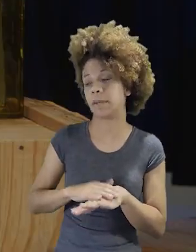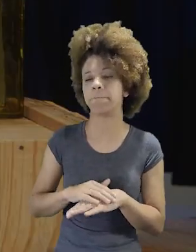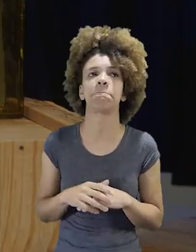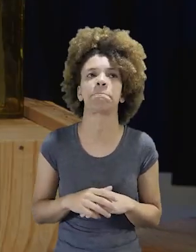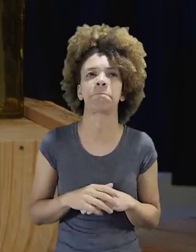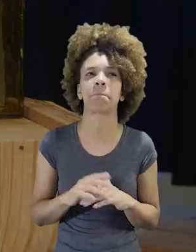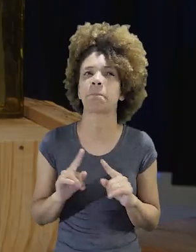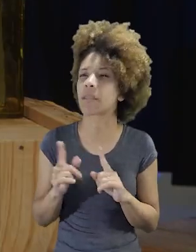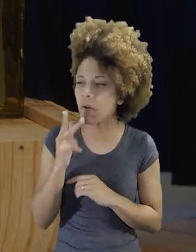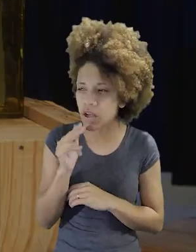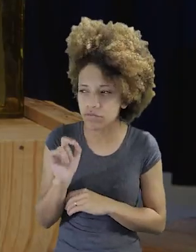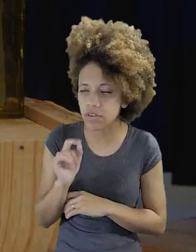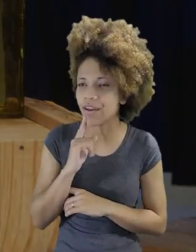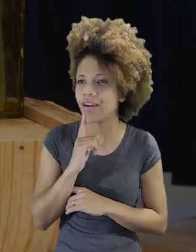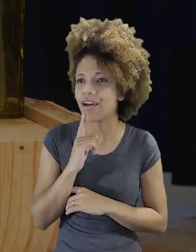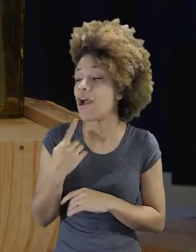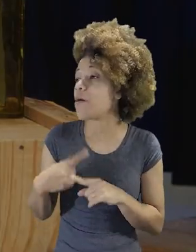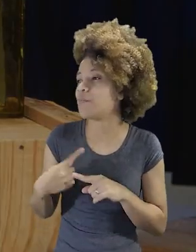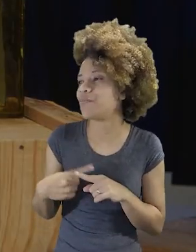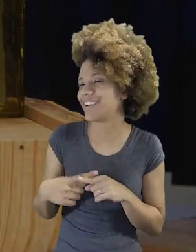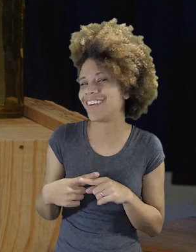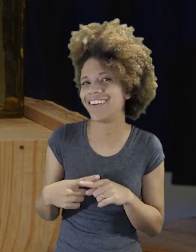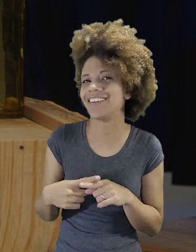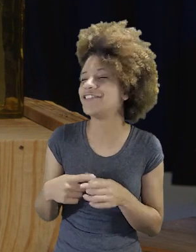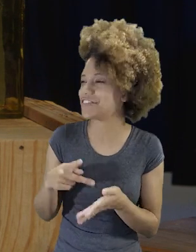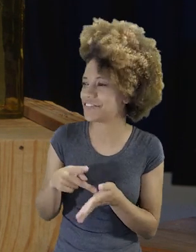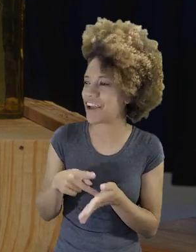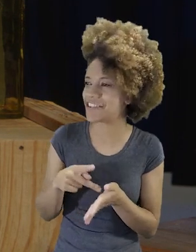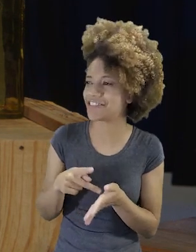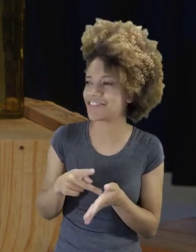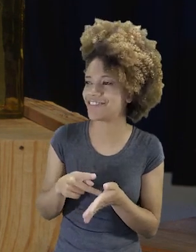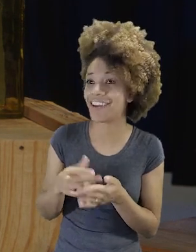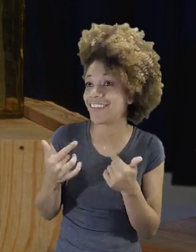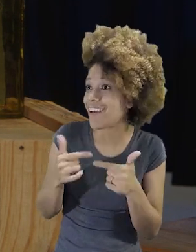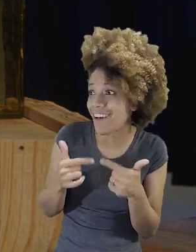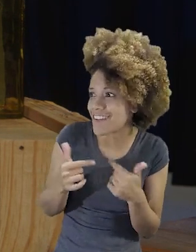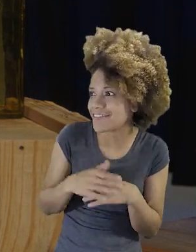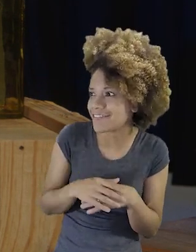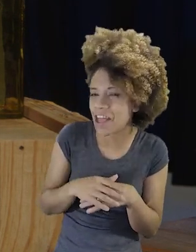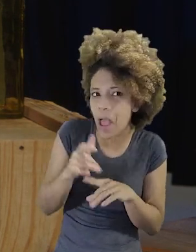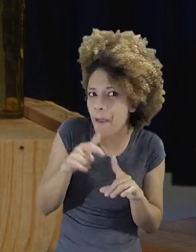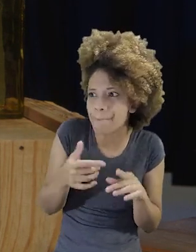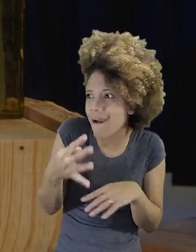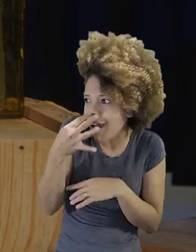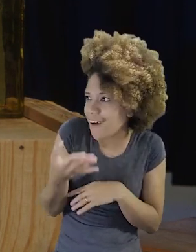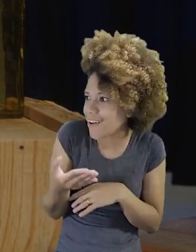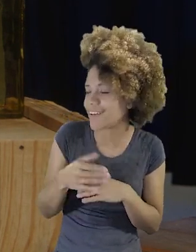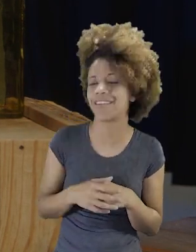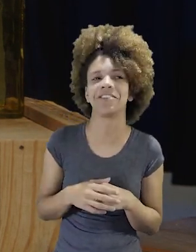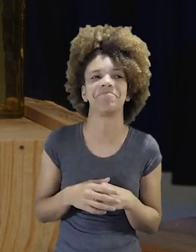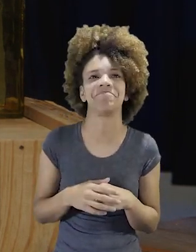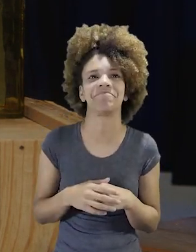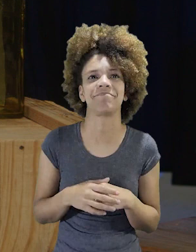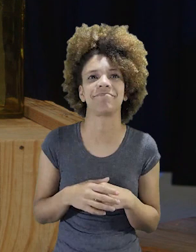que vai fazer eu acho porque assim porque tem uma ele realmente ele é uma figura tipo Hilária e a